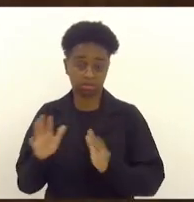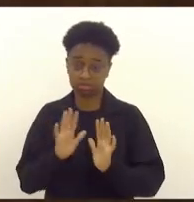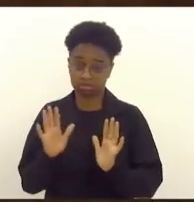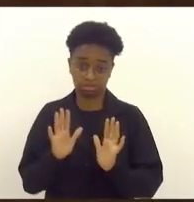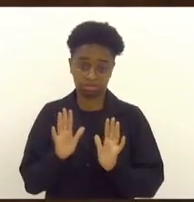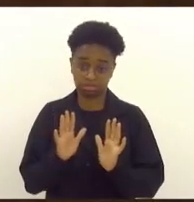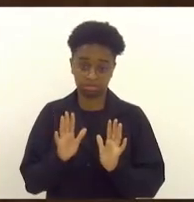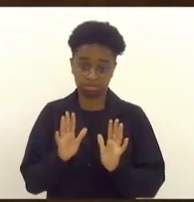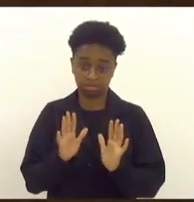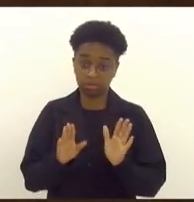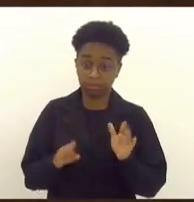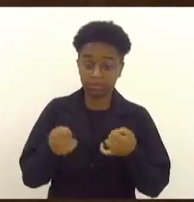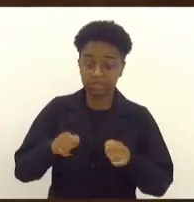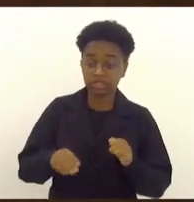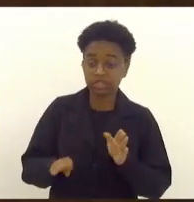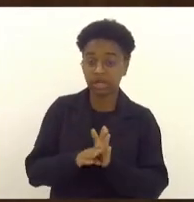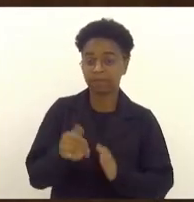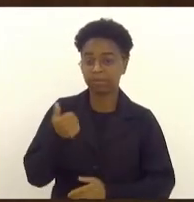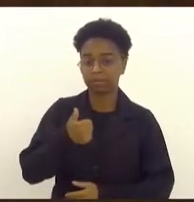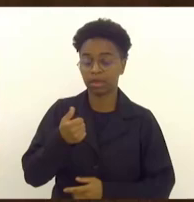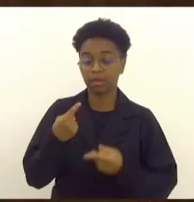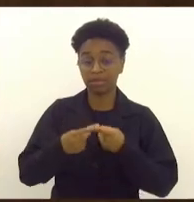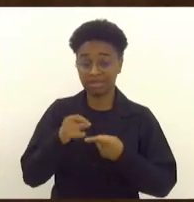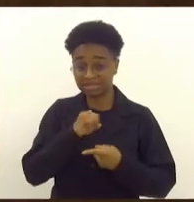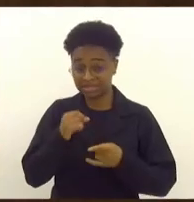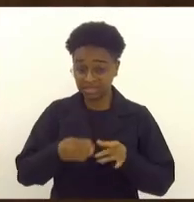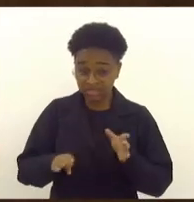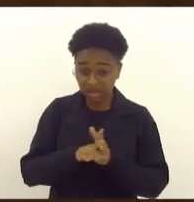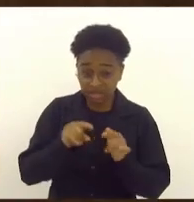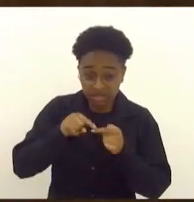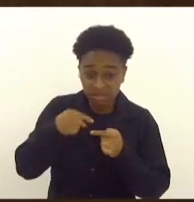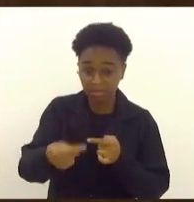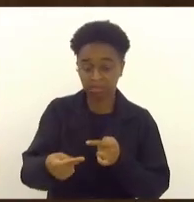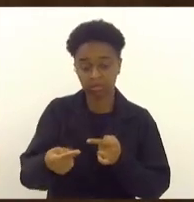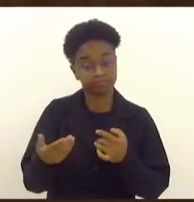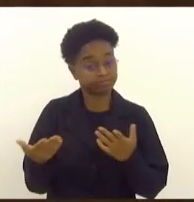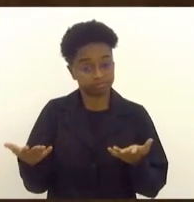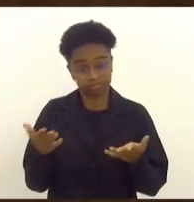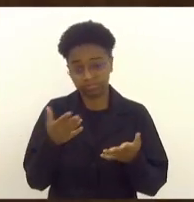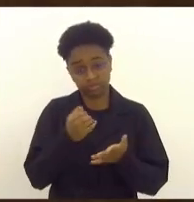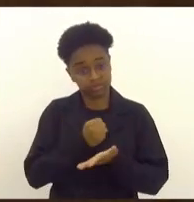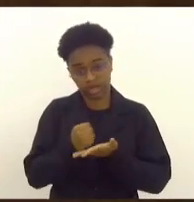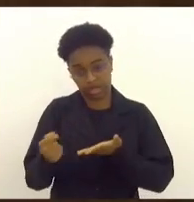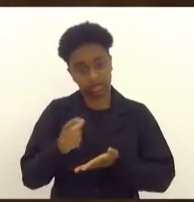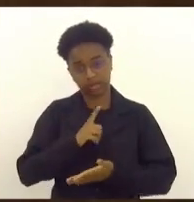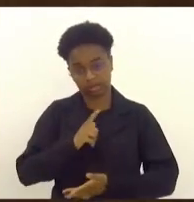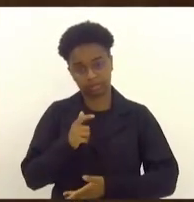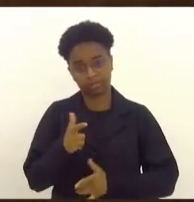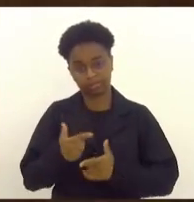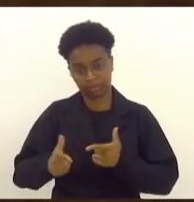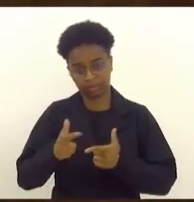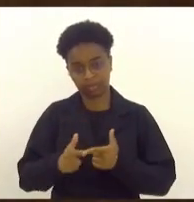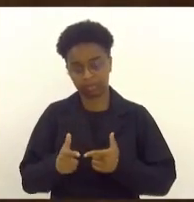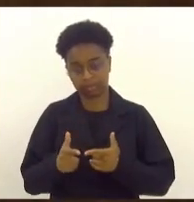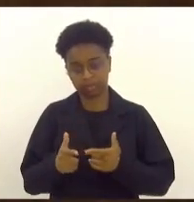chega primeiro porque se chegar depois os problemas vão ocorrer dito isso